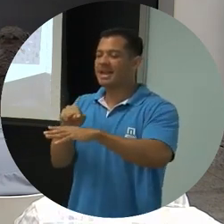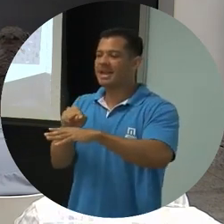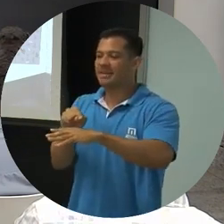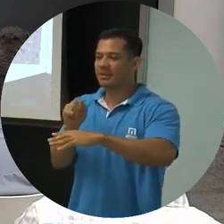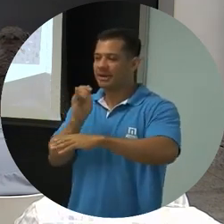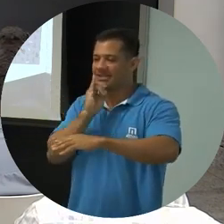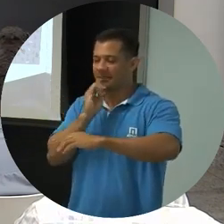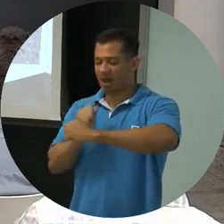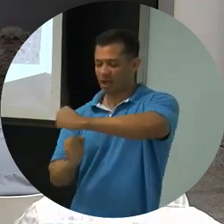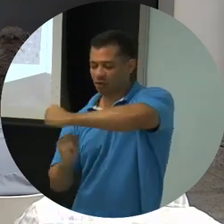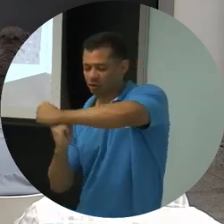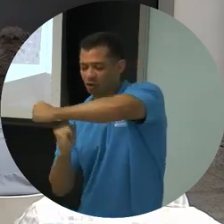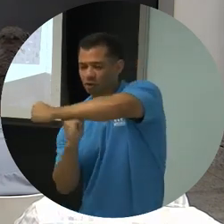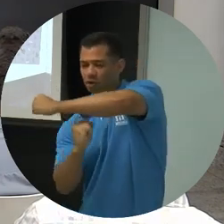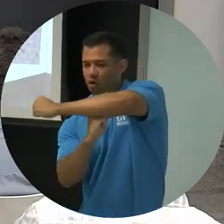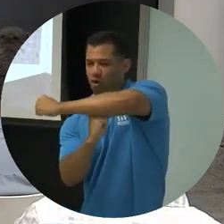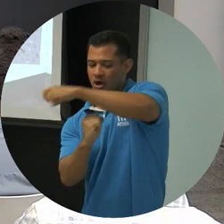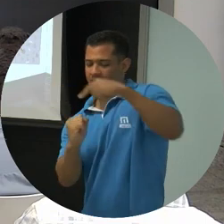a estrutura,